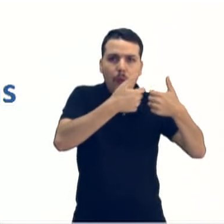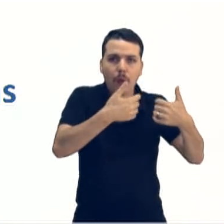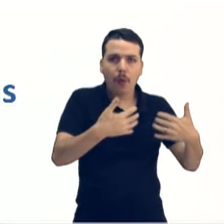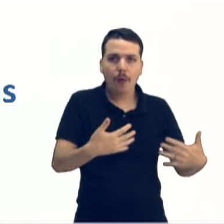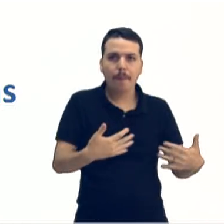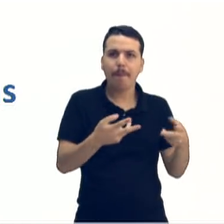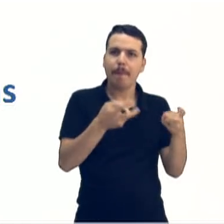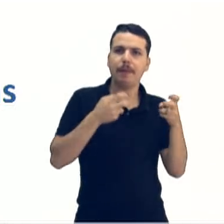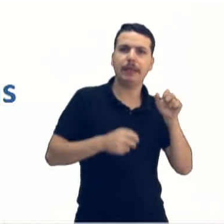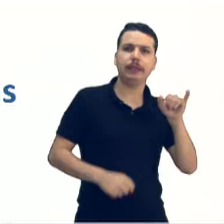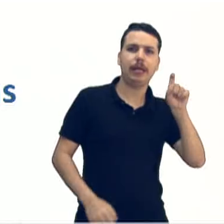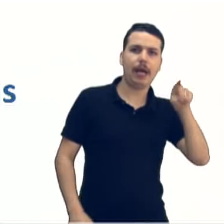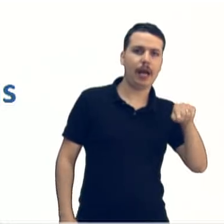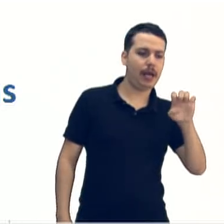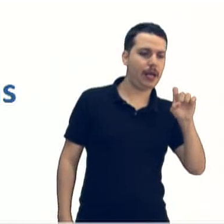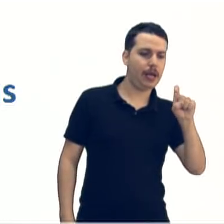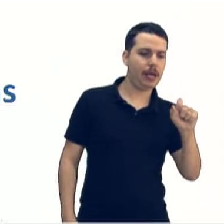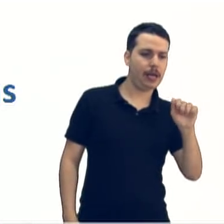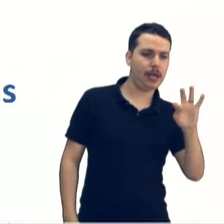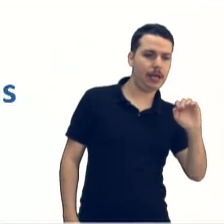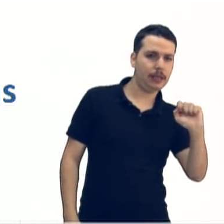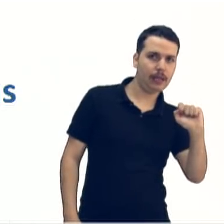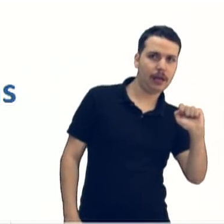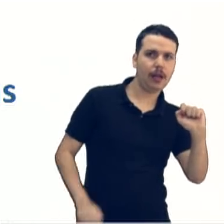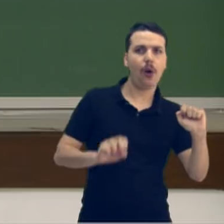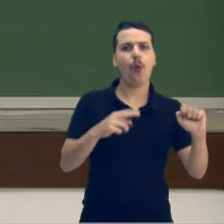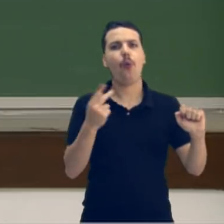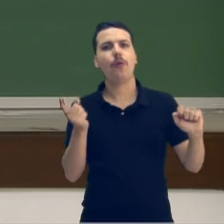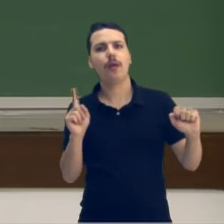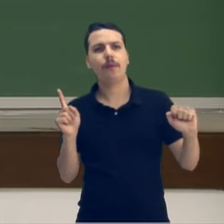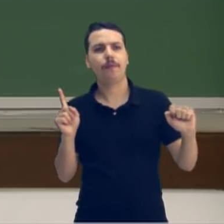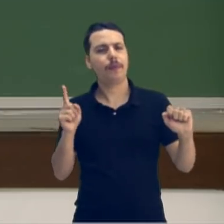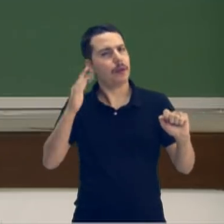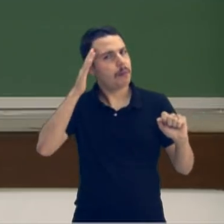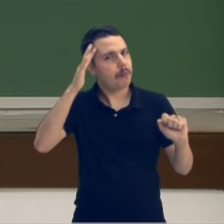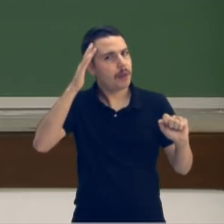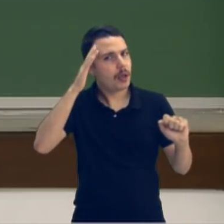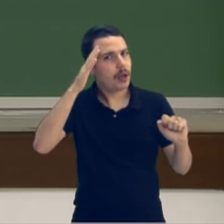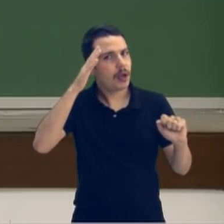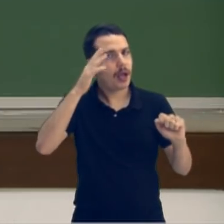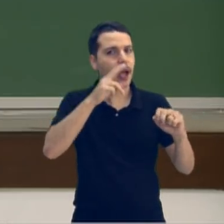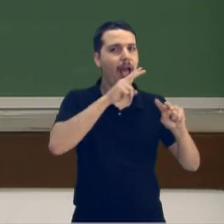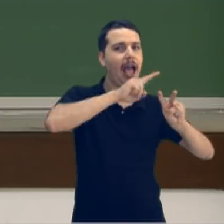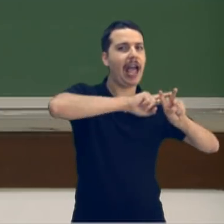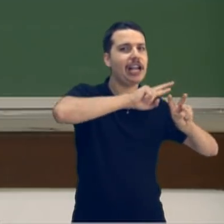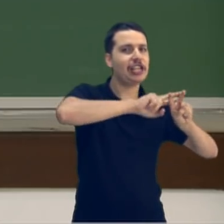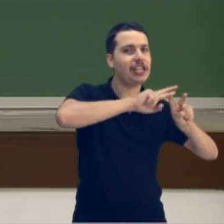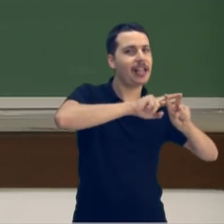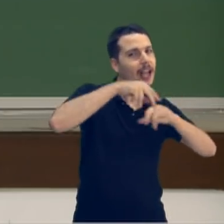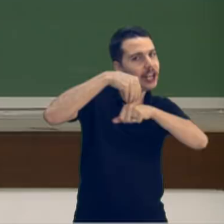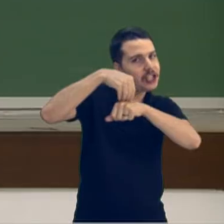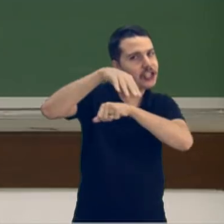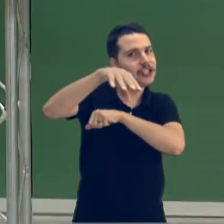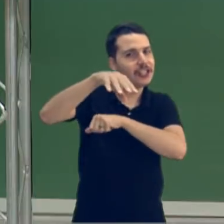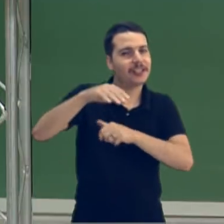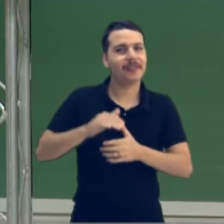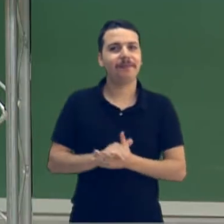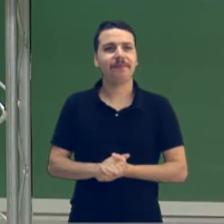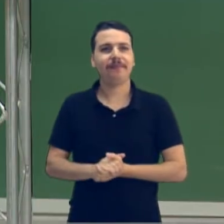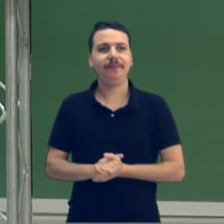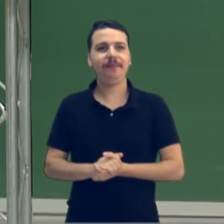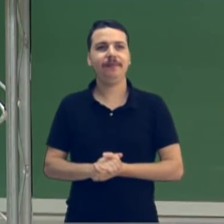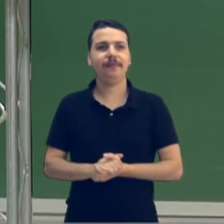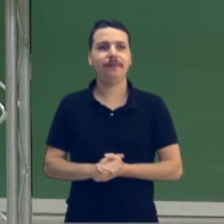ou não? Vamos pensar. Fica a dica aí, hashtag fica a dica. Observe os produtos encontrados